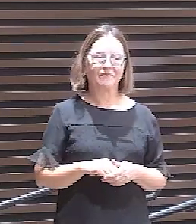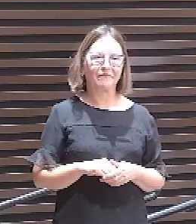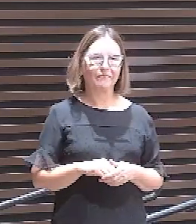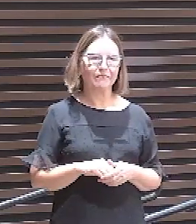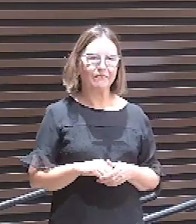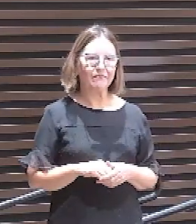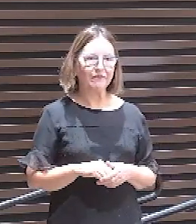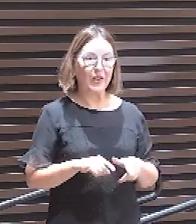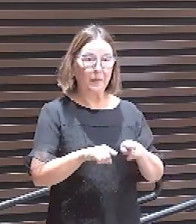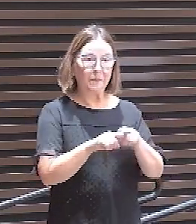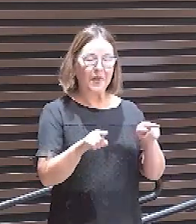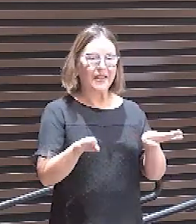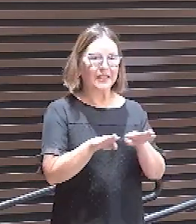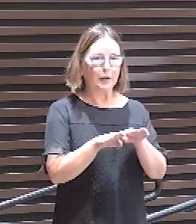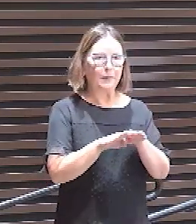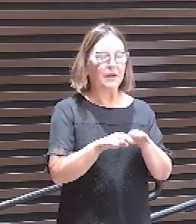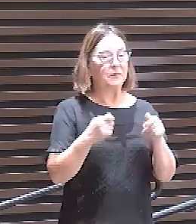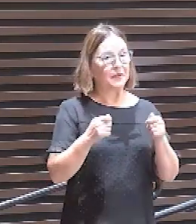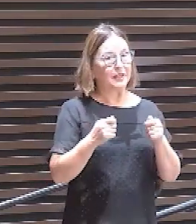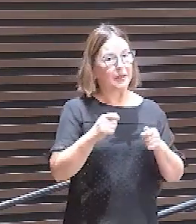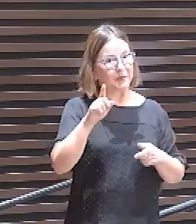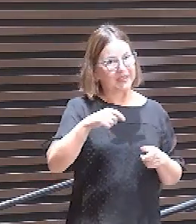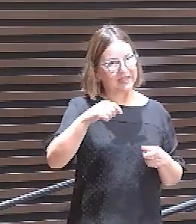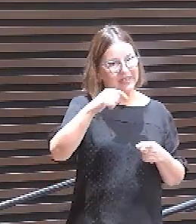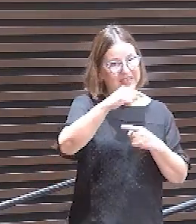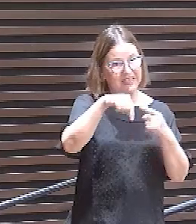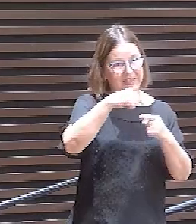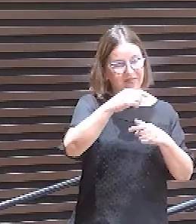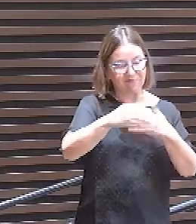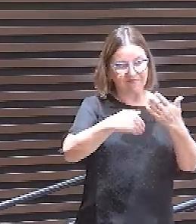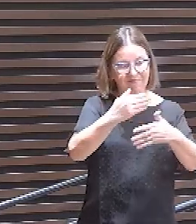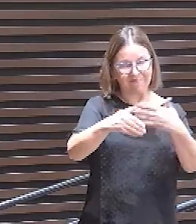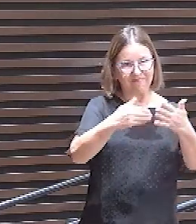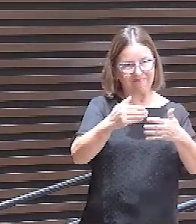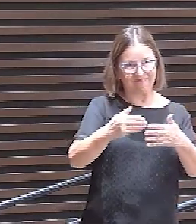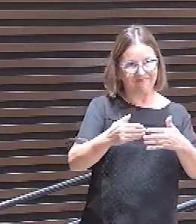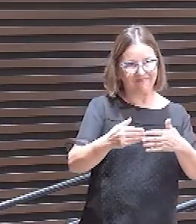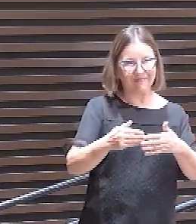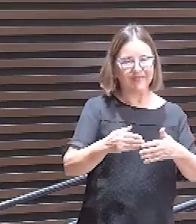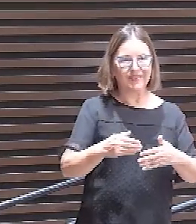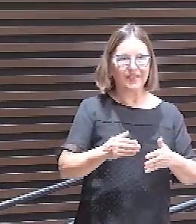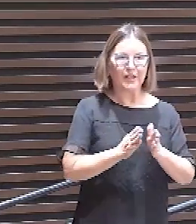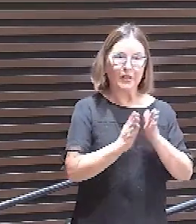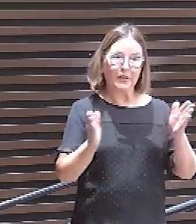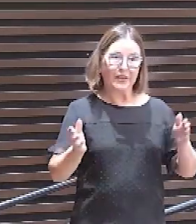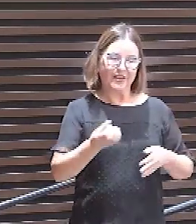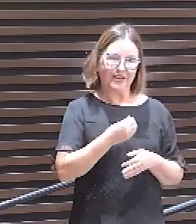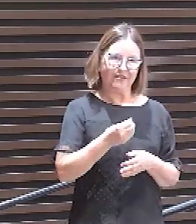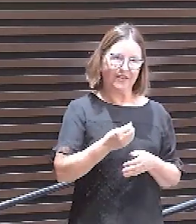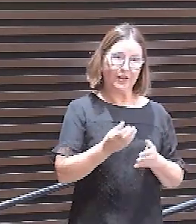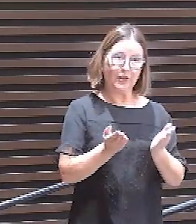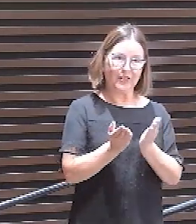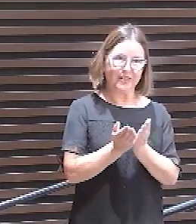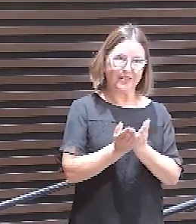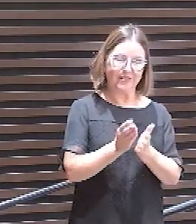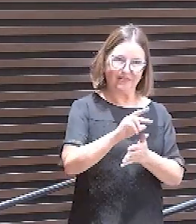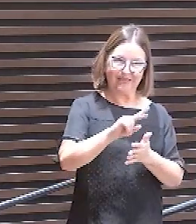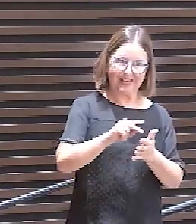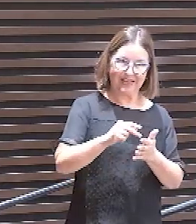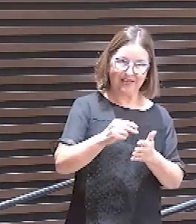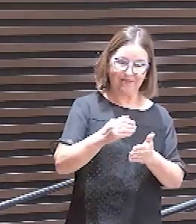Mas também precisamos ser santos em progressão. Ao longo da vida, os crentes crescem na